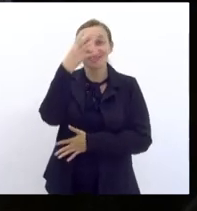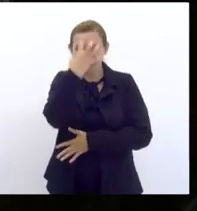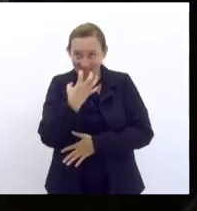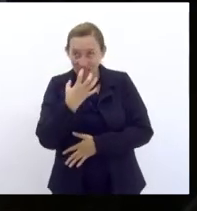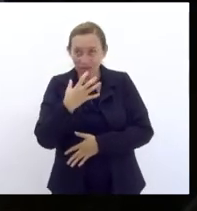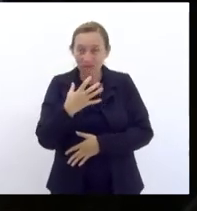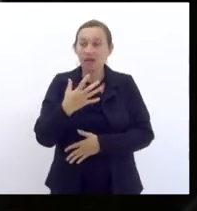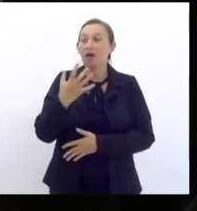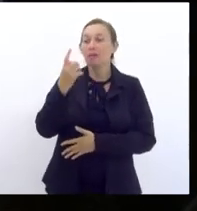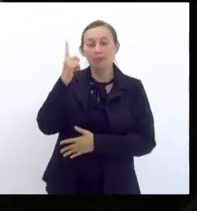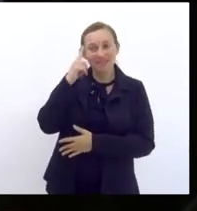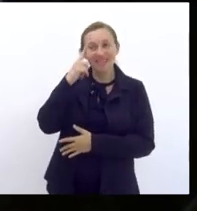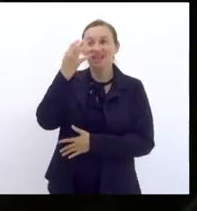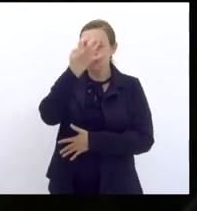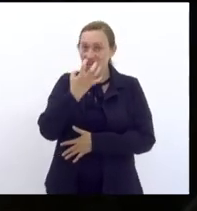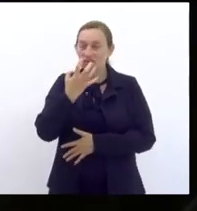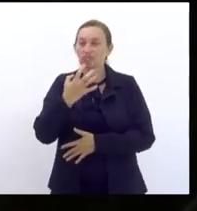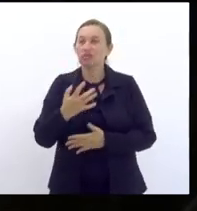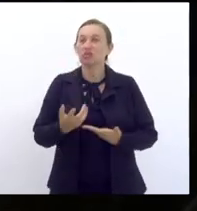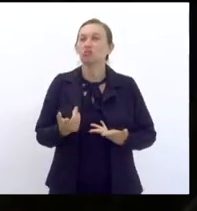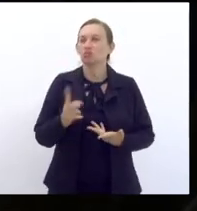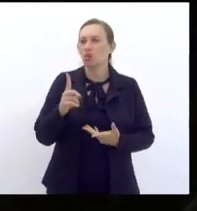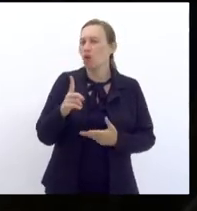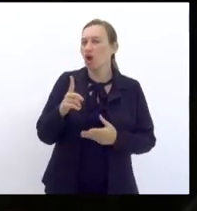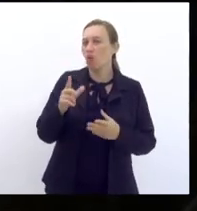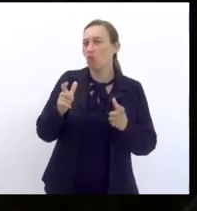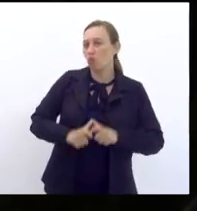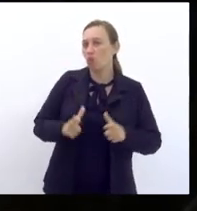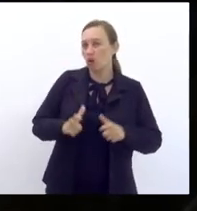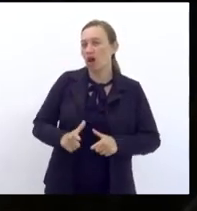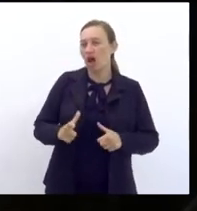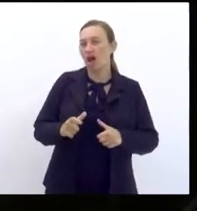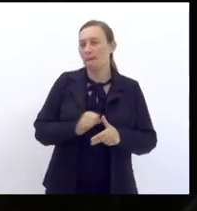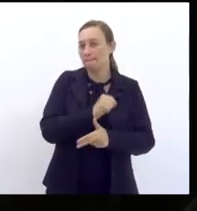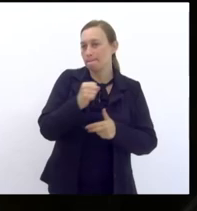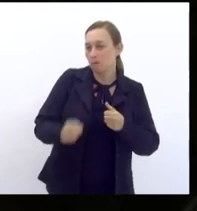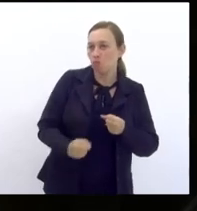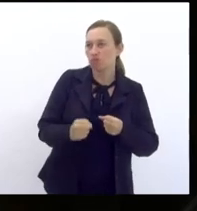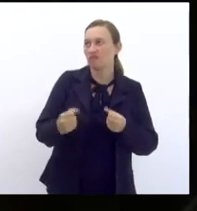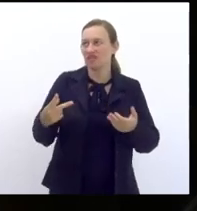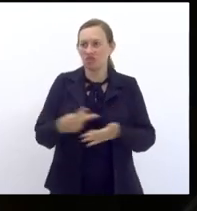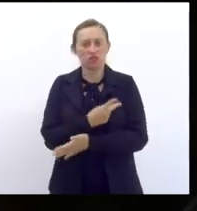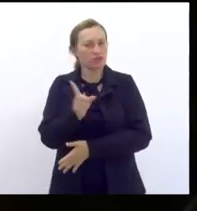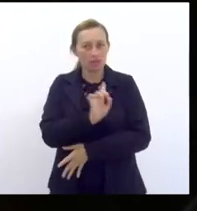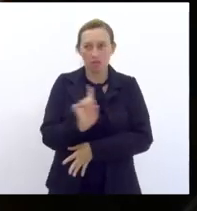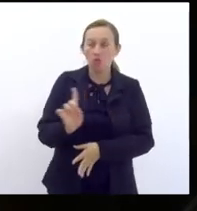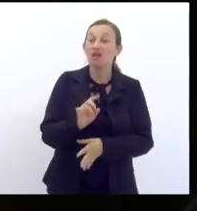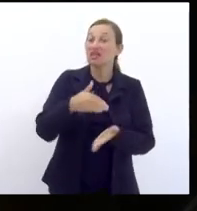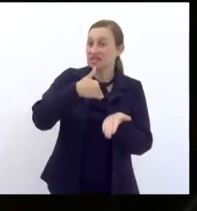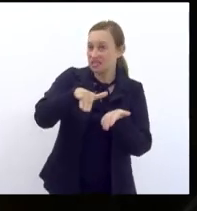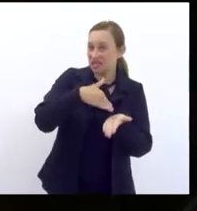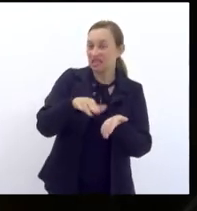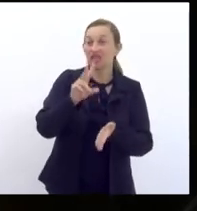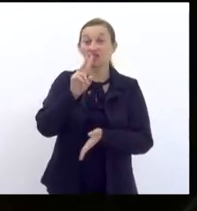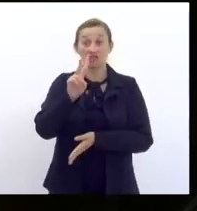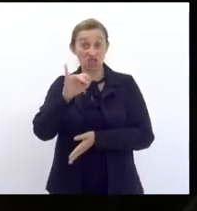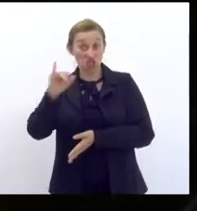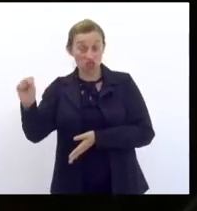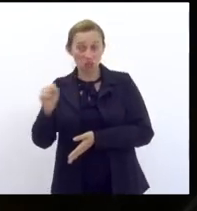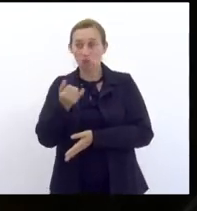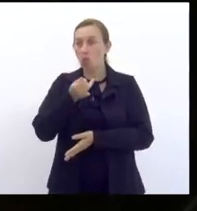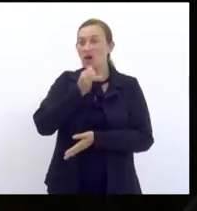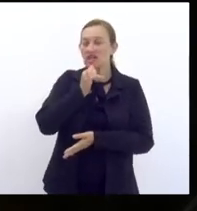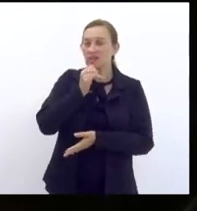se pensar com seriedade não é um órgão público que vai fazer isso acontecer se eu secretário Vinícius Cordeiro por exemplo